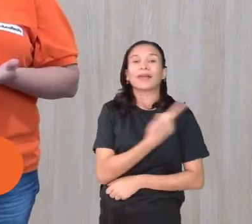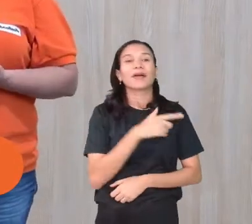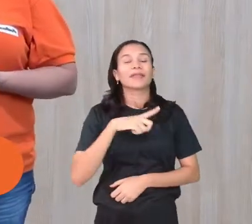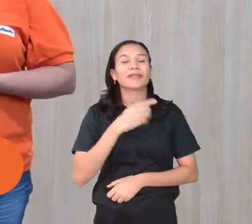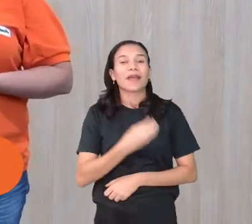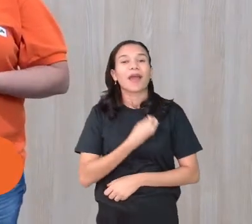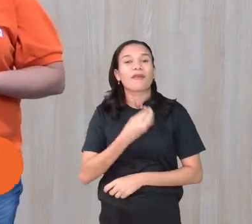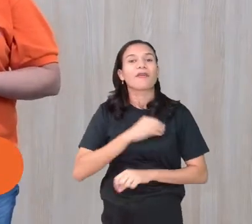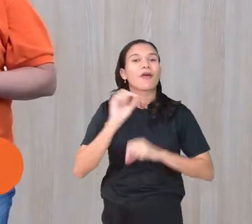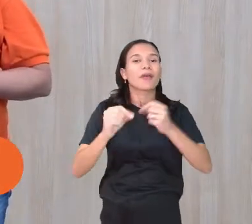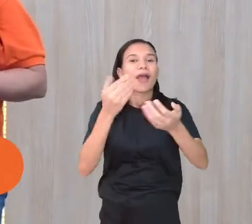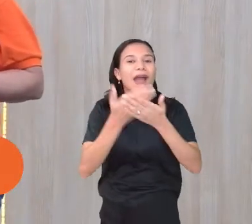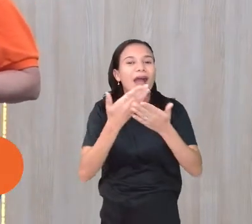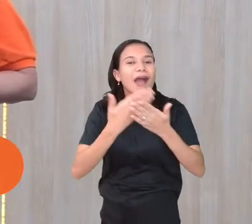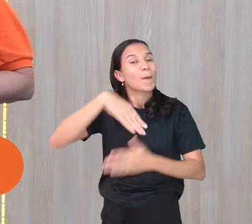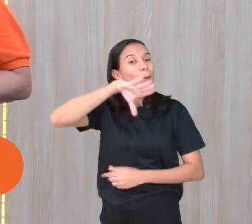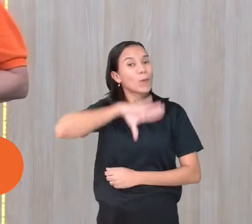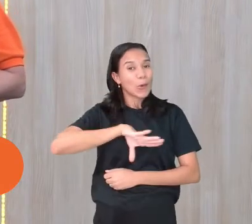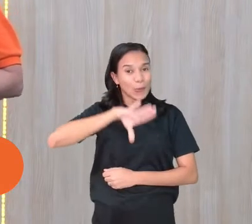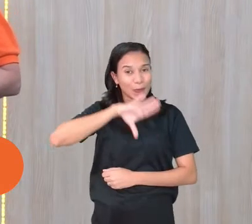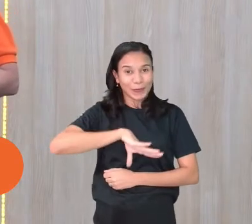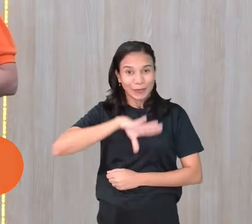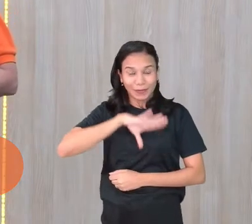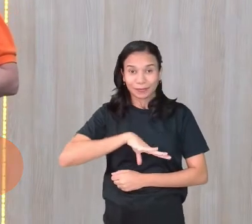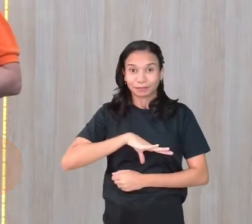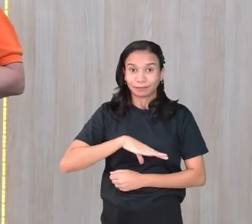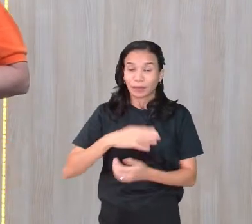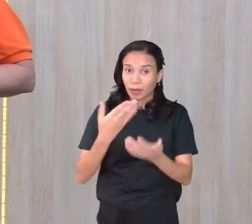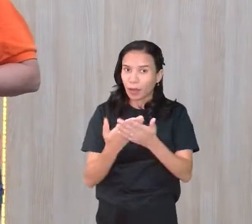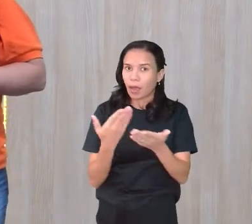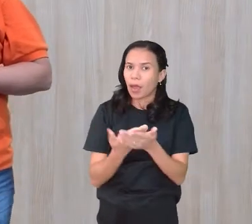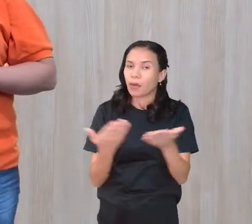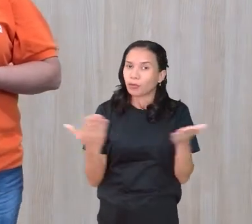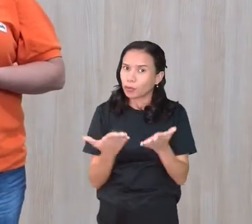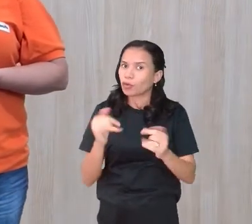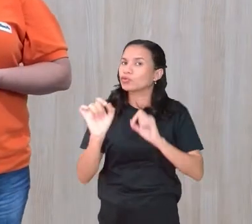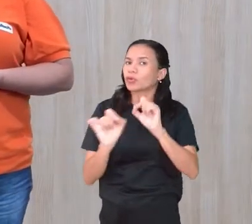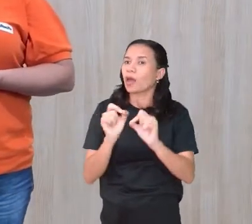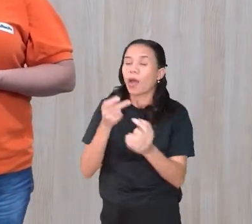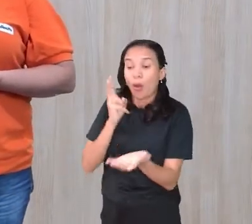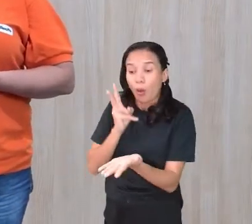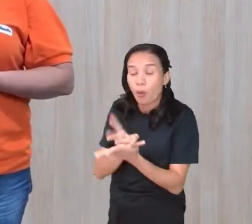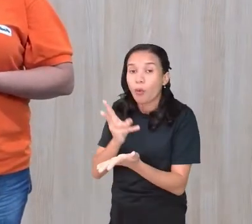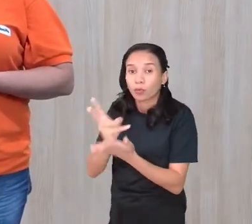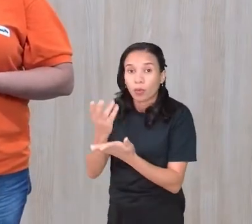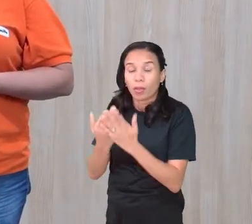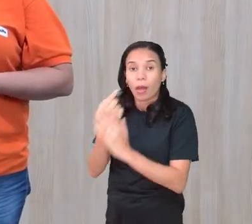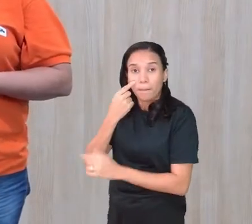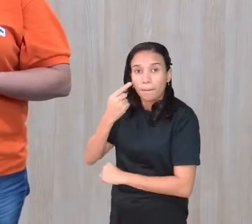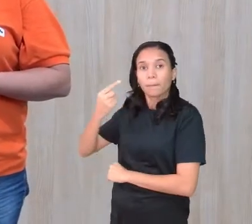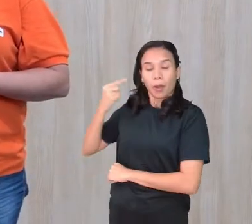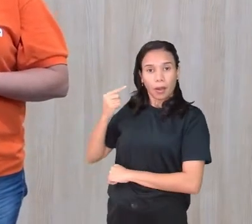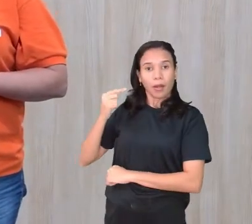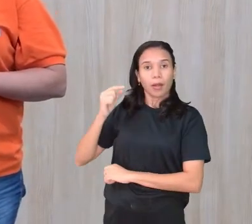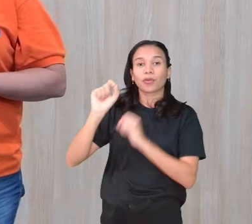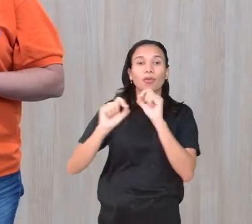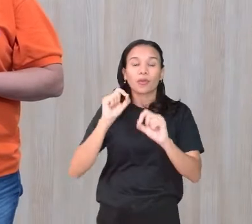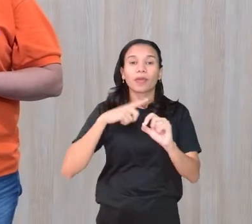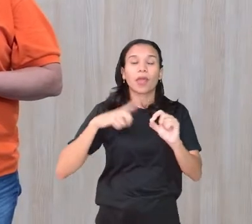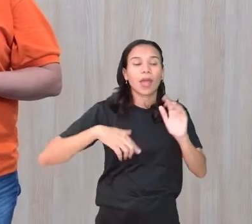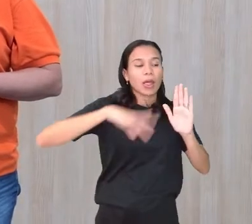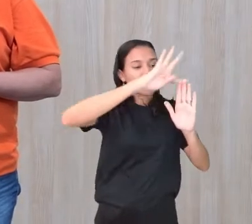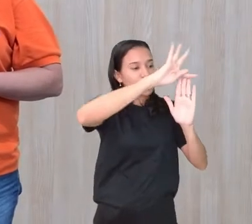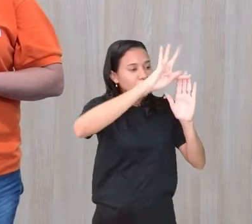mais uma aula de língua portuguesa. Essa aula é a continuação da aula anterior. É registro